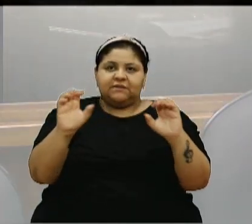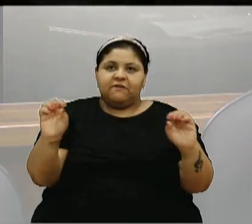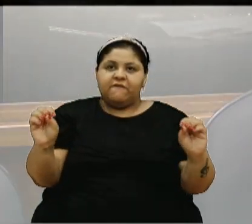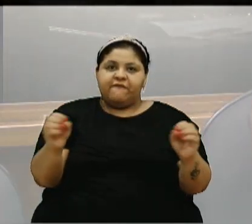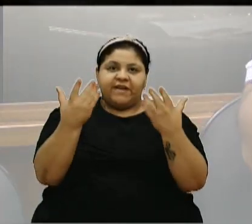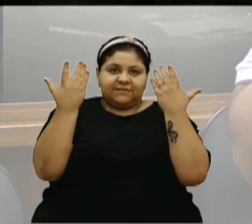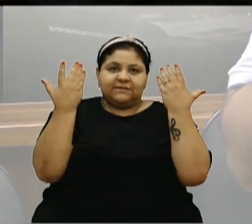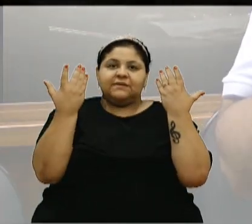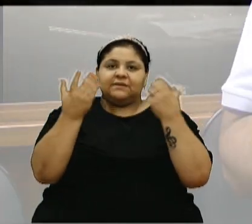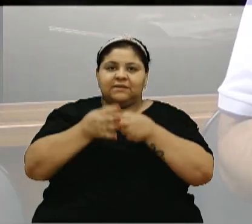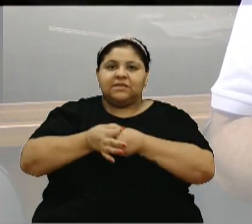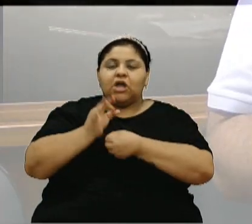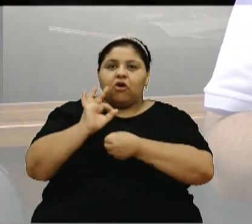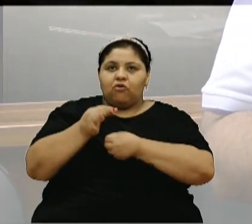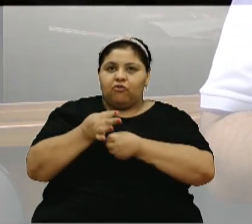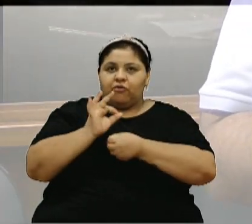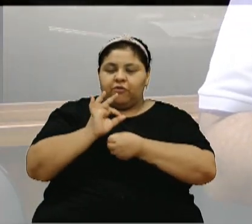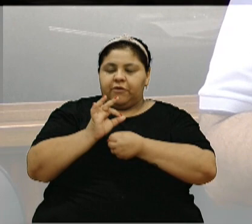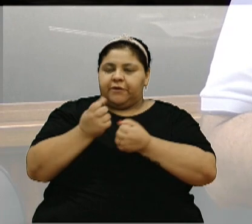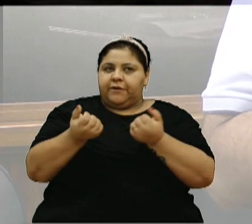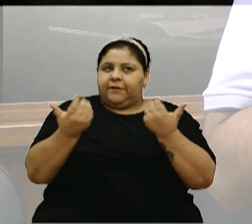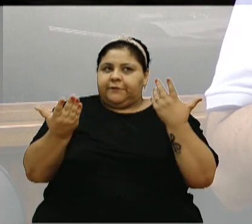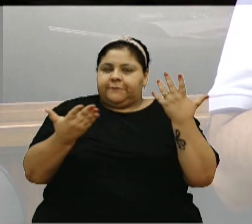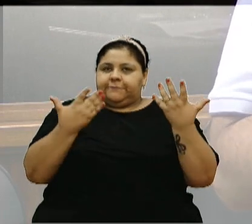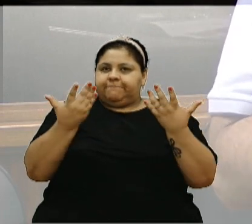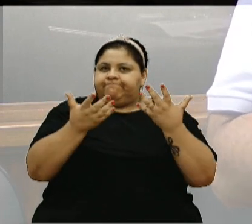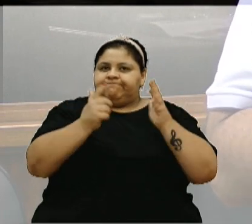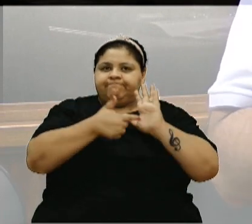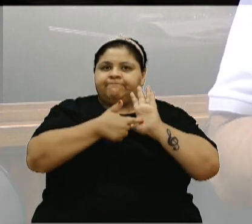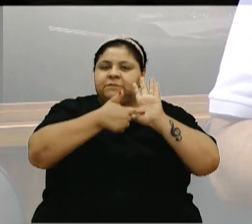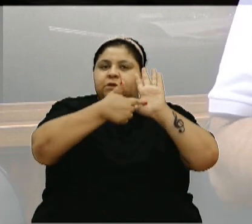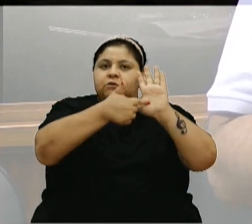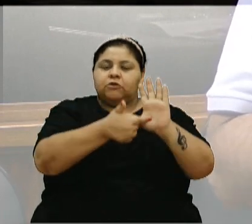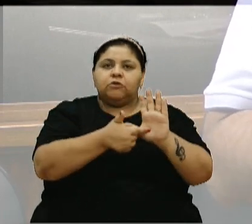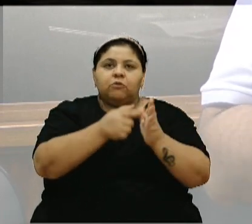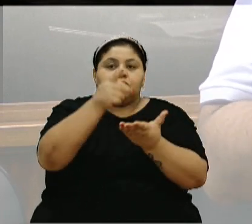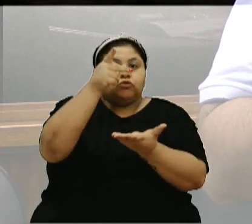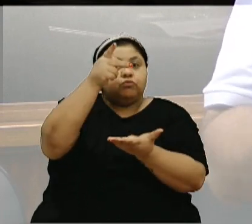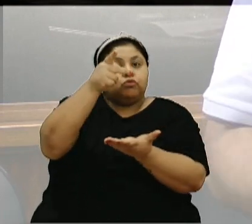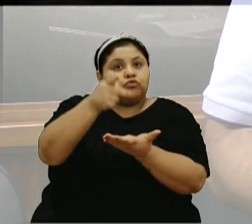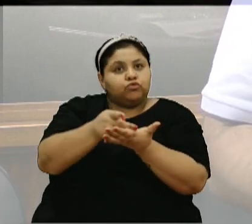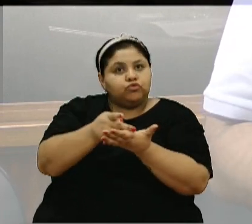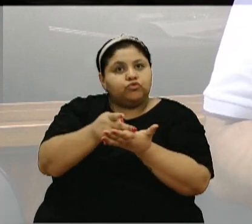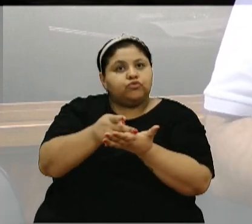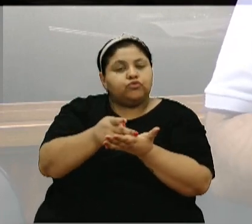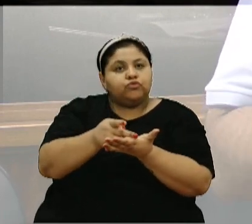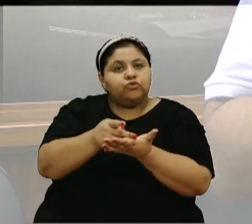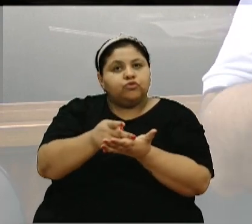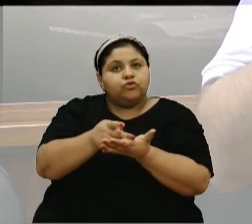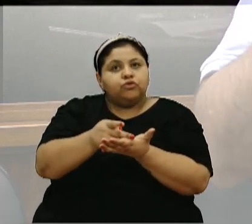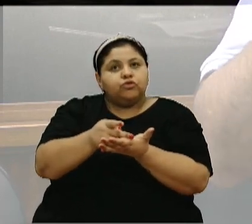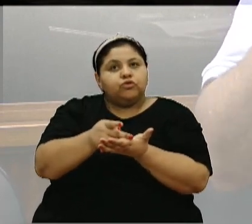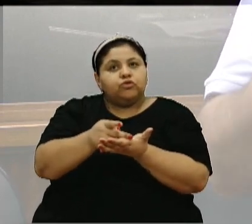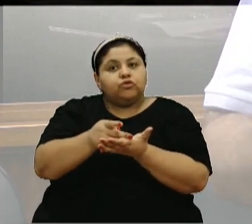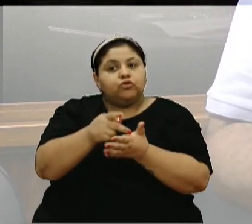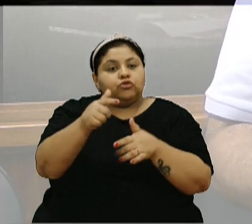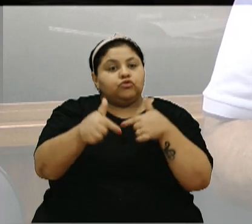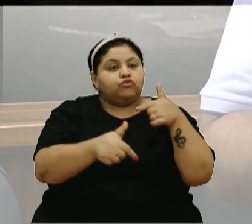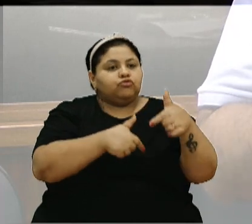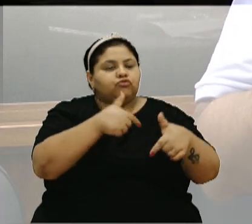uva, que exalta um produto fruto do trabalho, né,